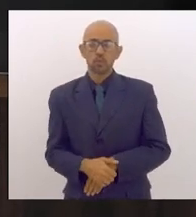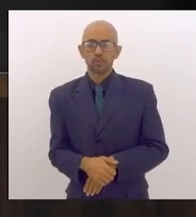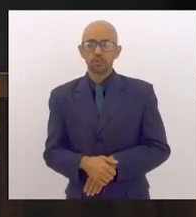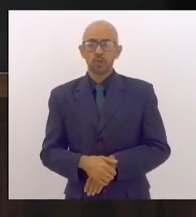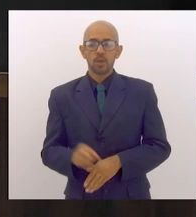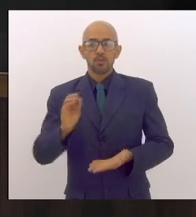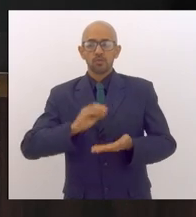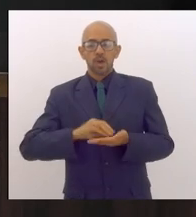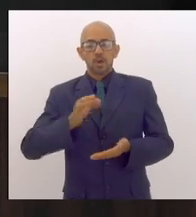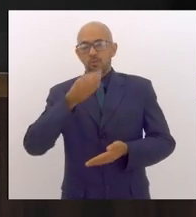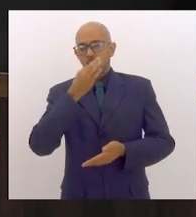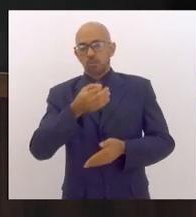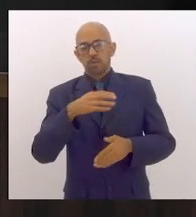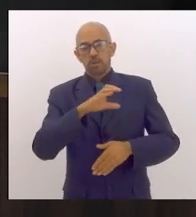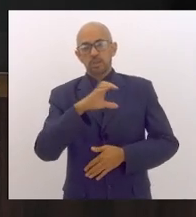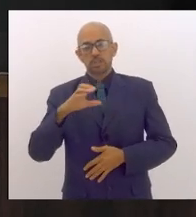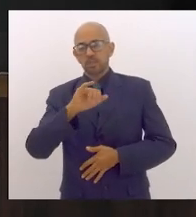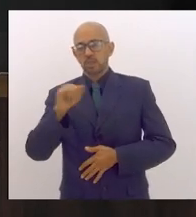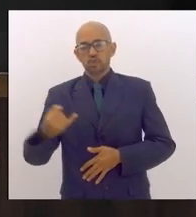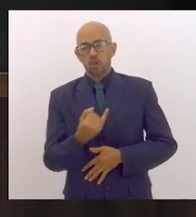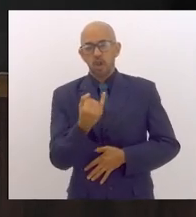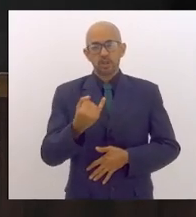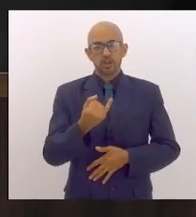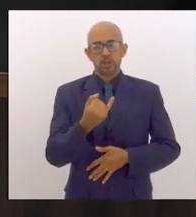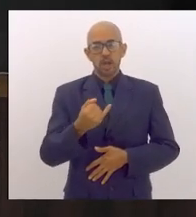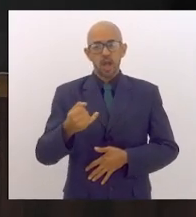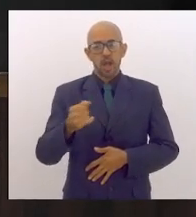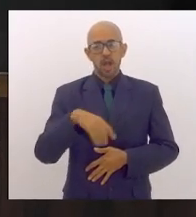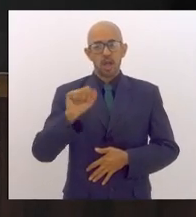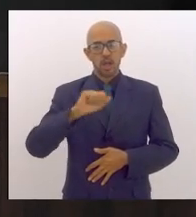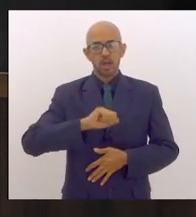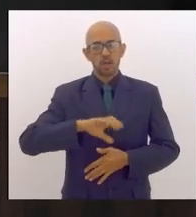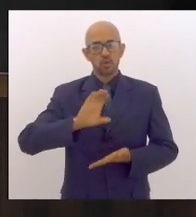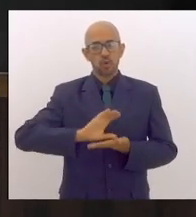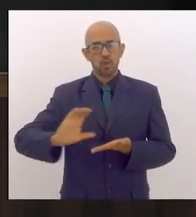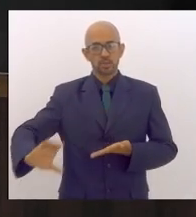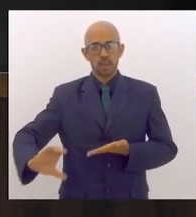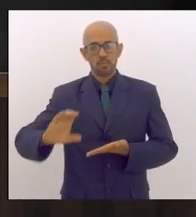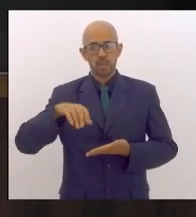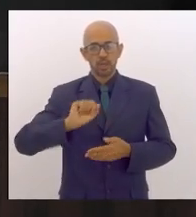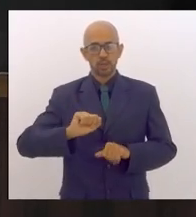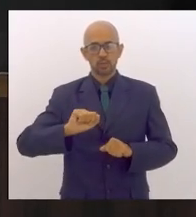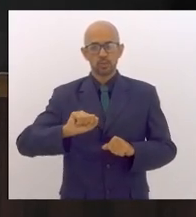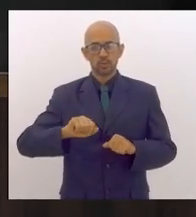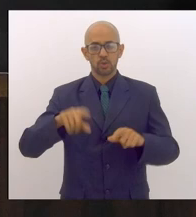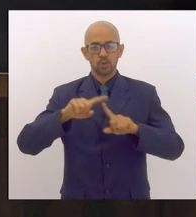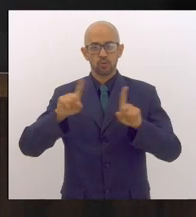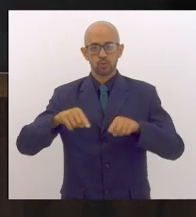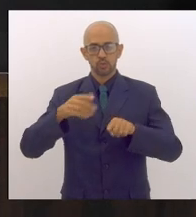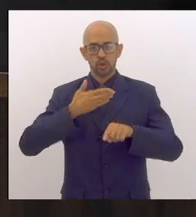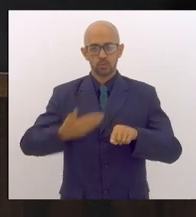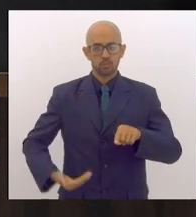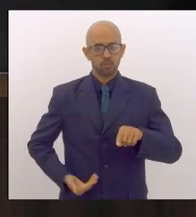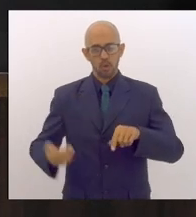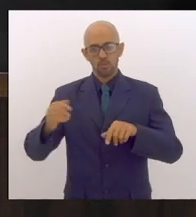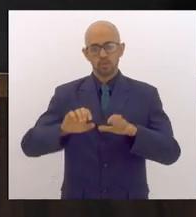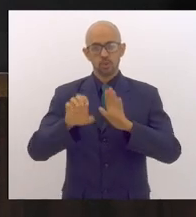Pendendo de pareceres das comissões de Constituição, Justiça, Servidores Públicos e Orçamento sobre as emendas de